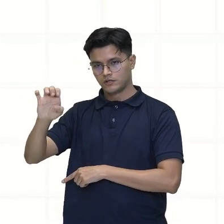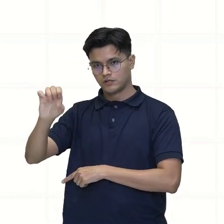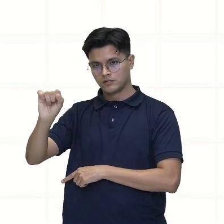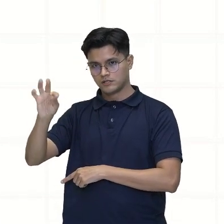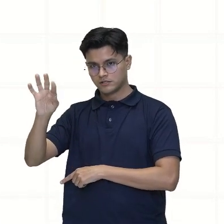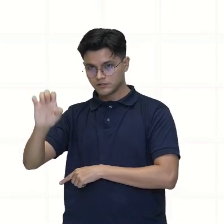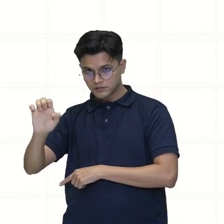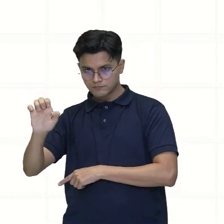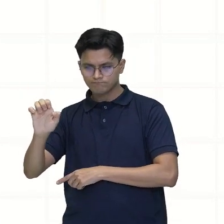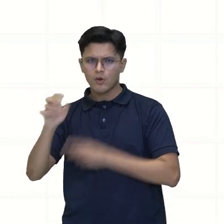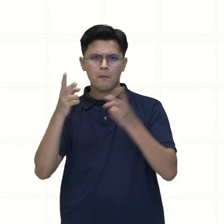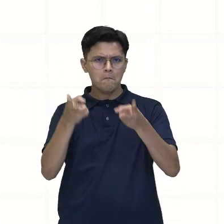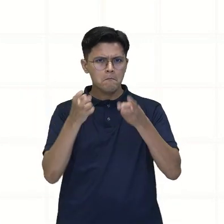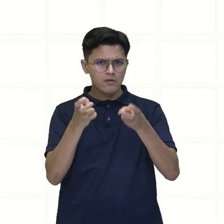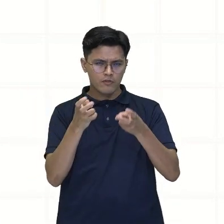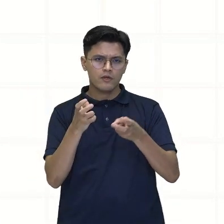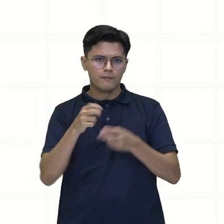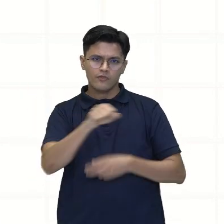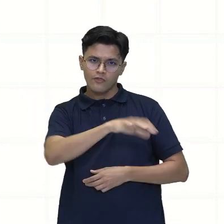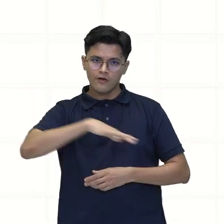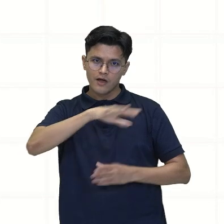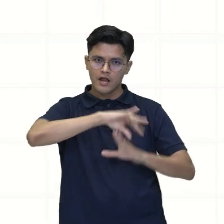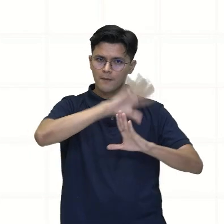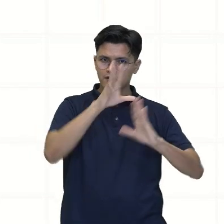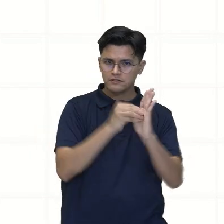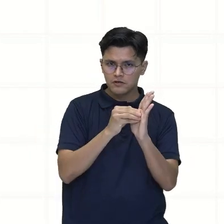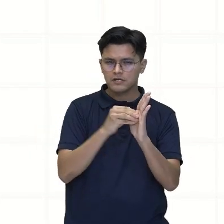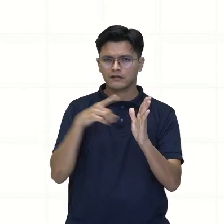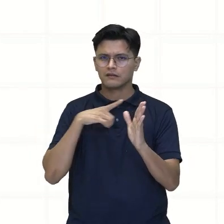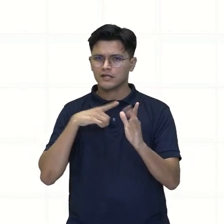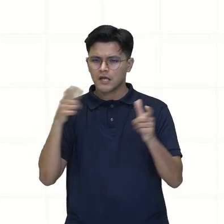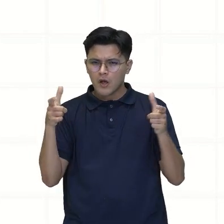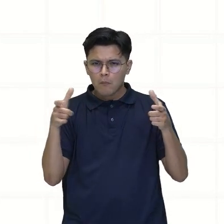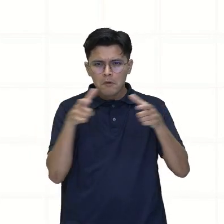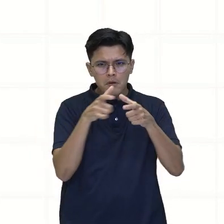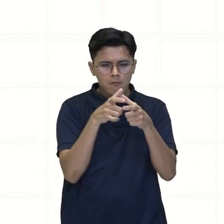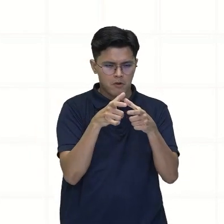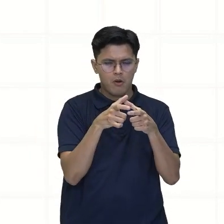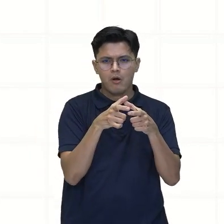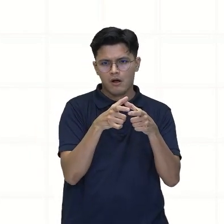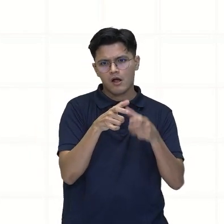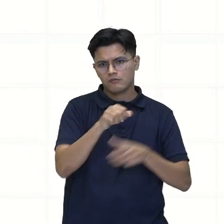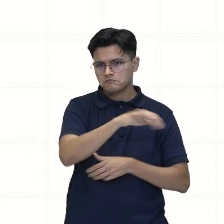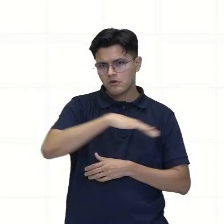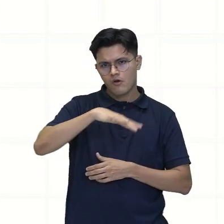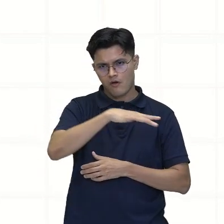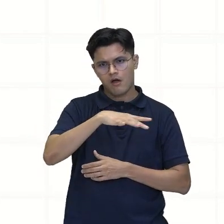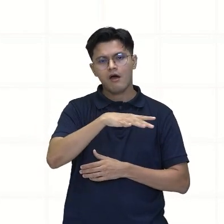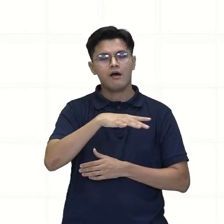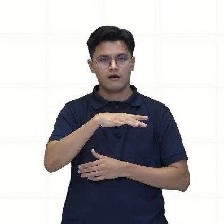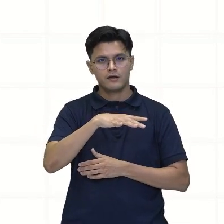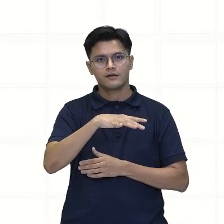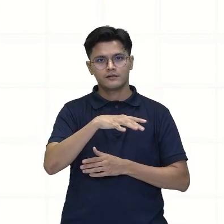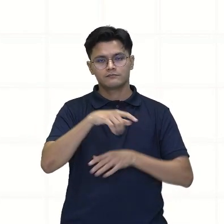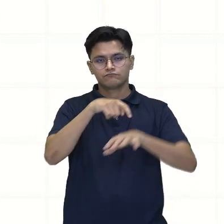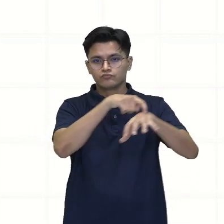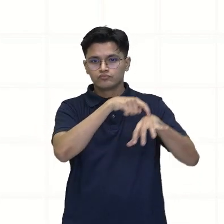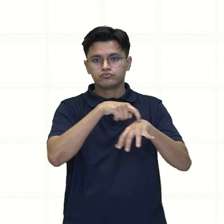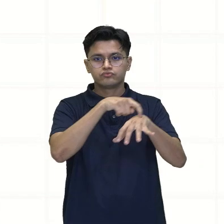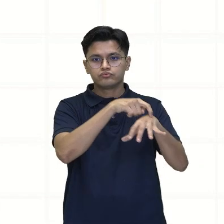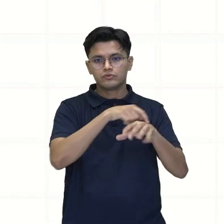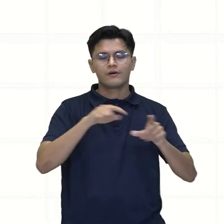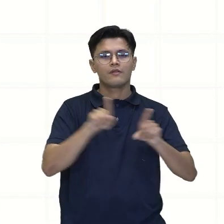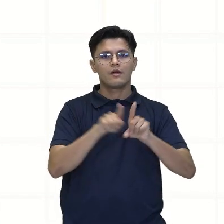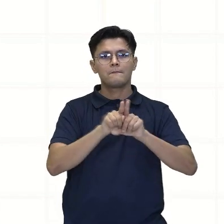ter aqui uma concentração menor, né, desses estabelecimentos com área irrigada. E aí a gente vai ver